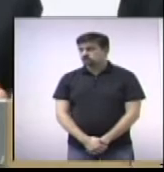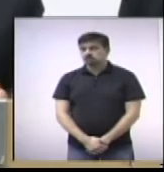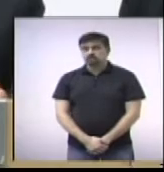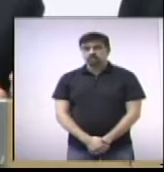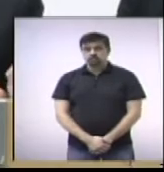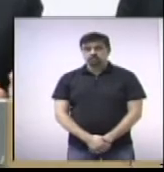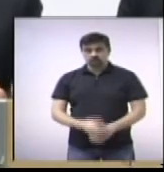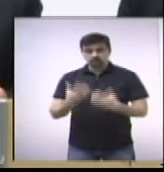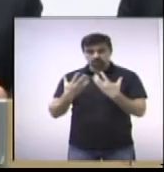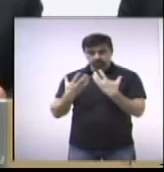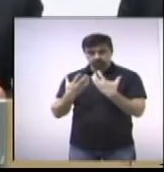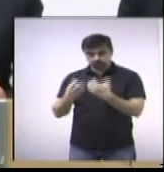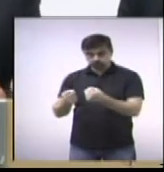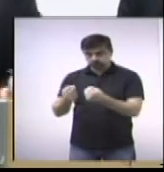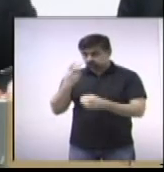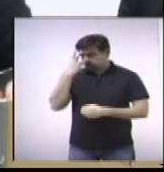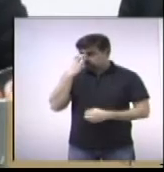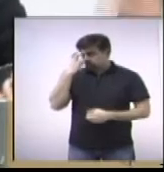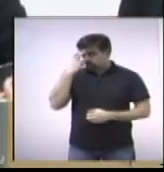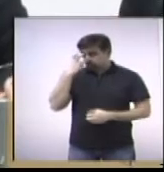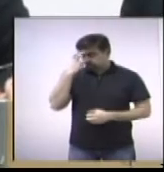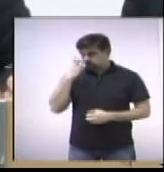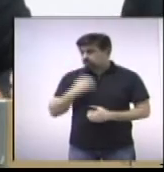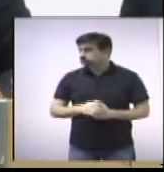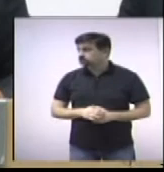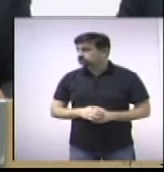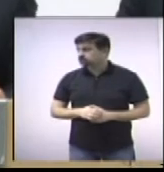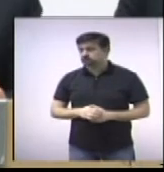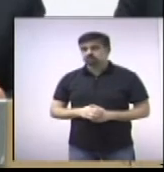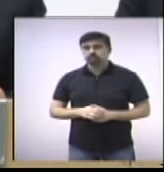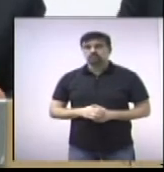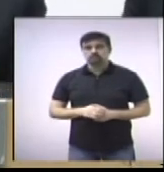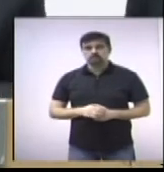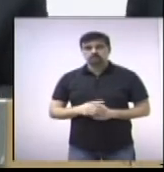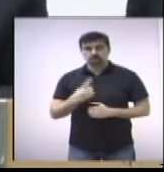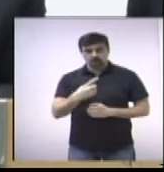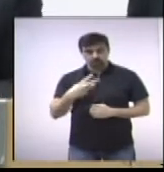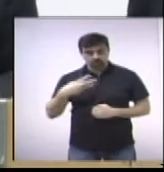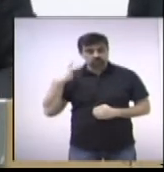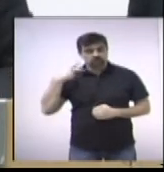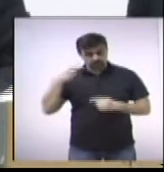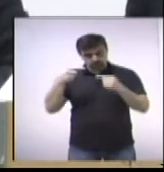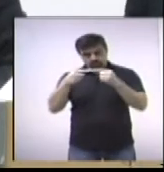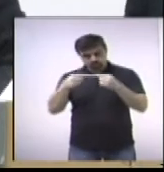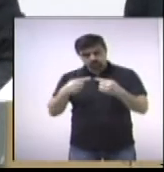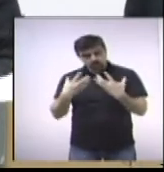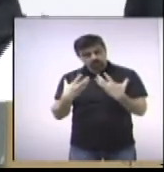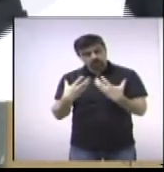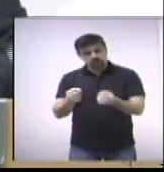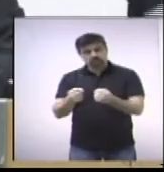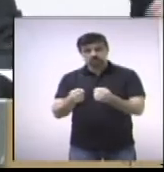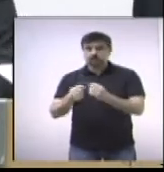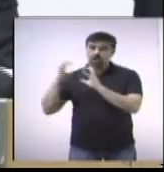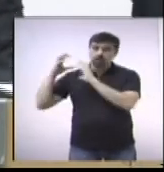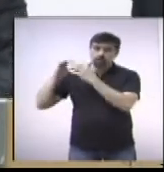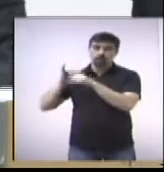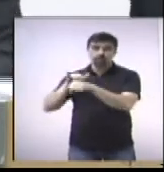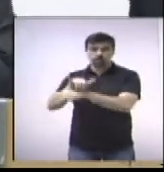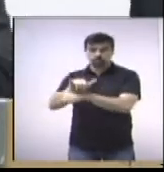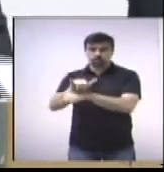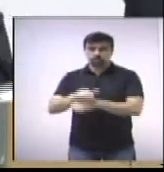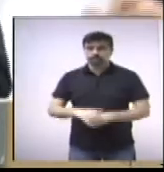O pedido de vista do vereador Fábio Valadão foi aprovado por 13 votos, com ausência do vereador Zé Coco.